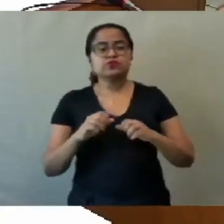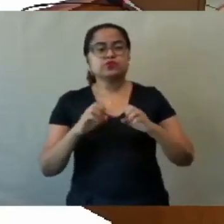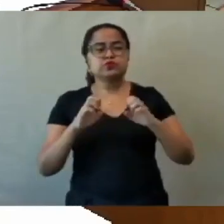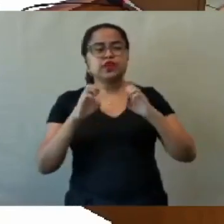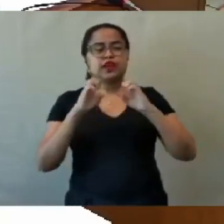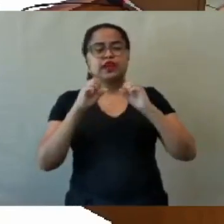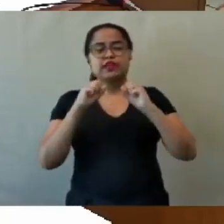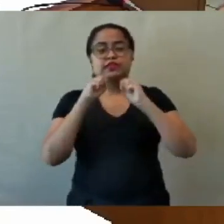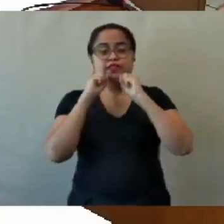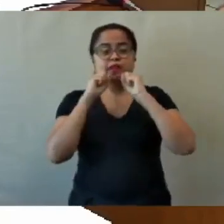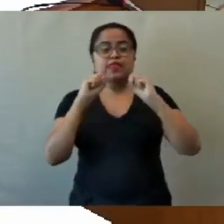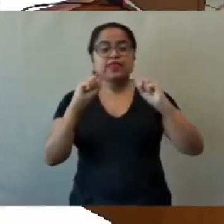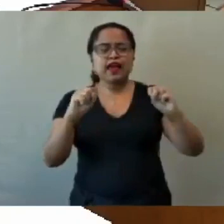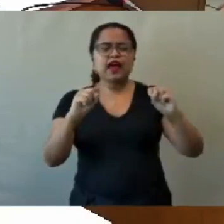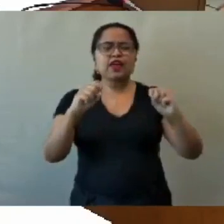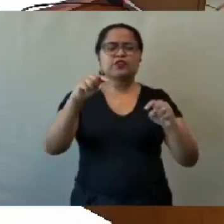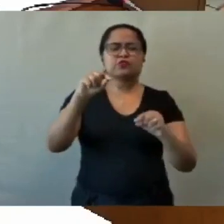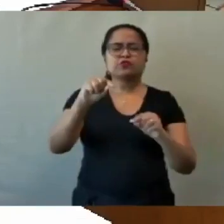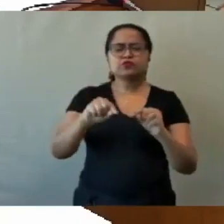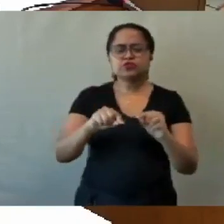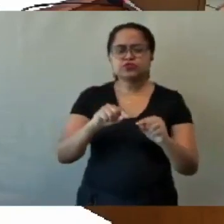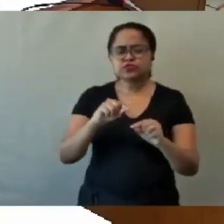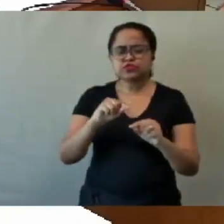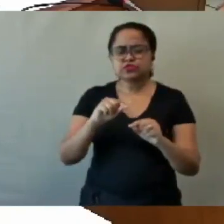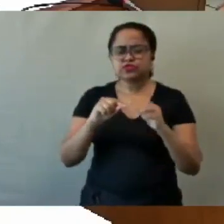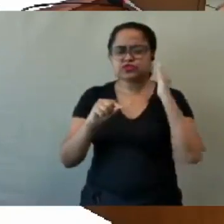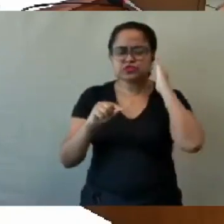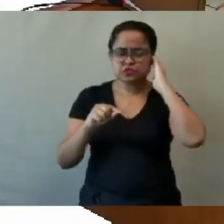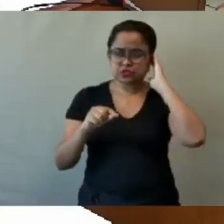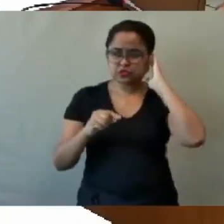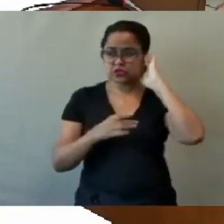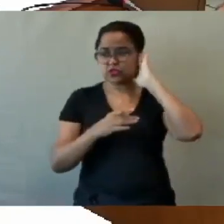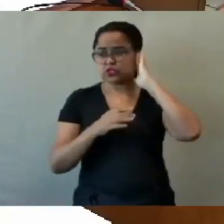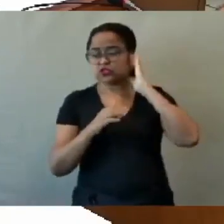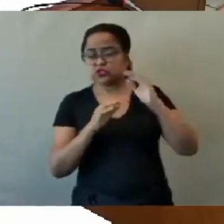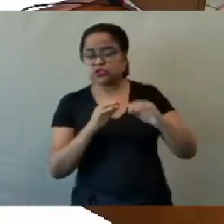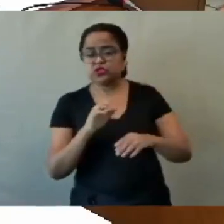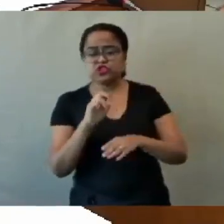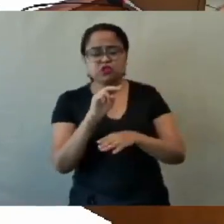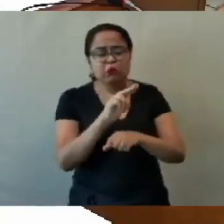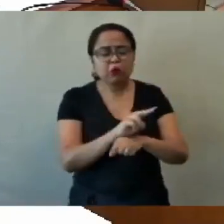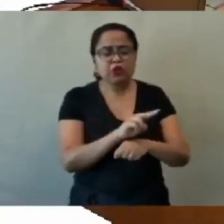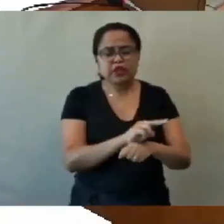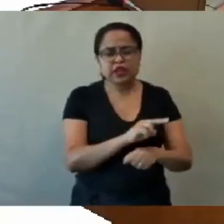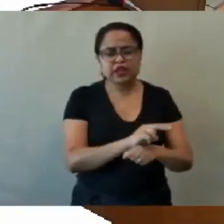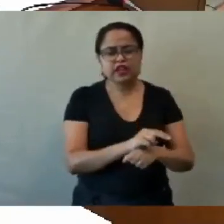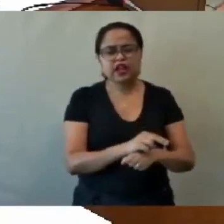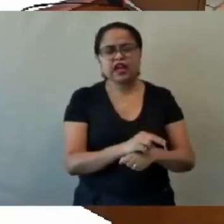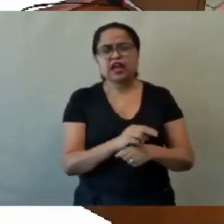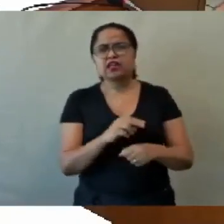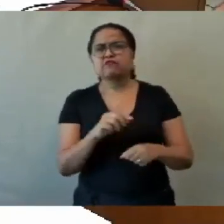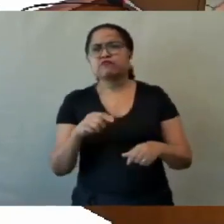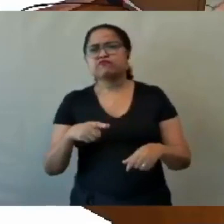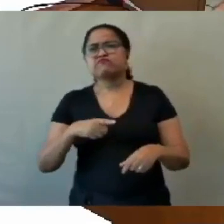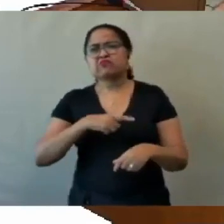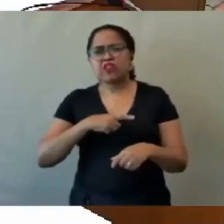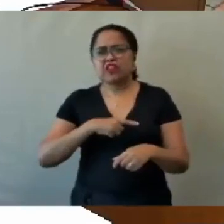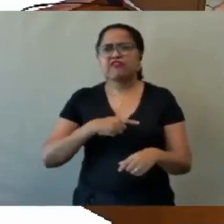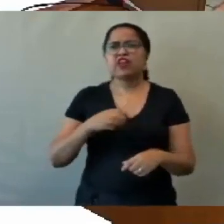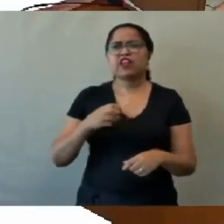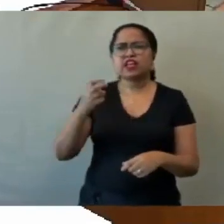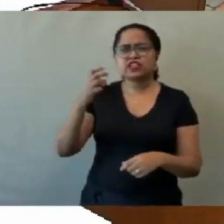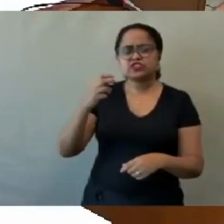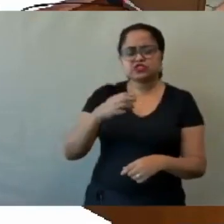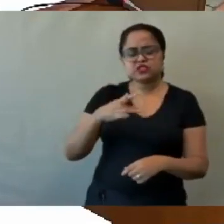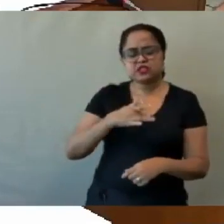lá. Porque não tem como você falar de cuidados, de cuidar, sem falar de educação, de saúde, de cultura. Então, é